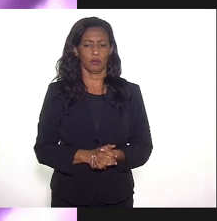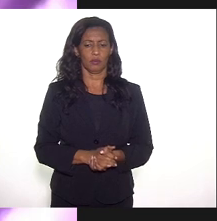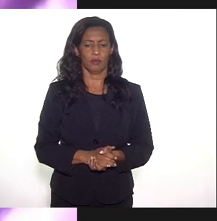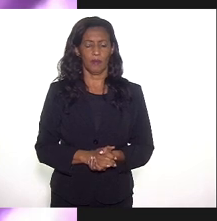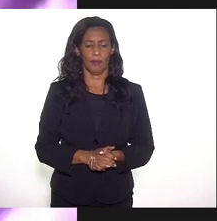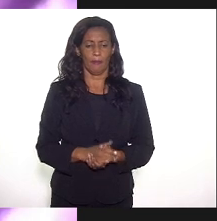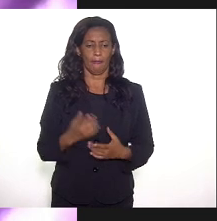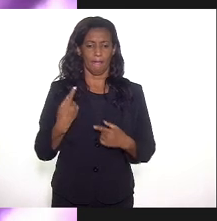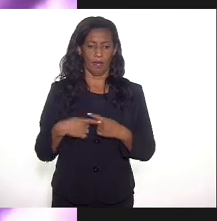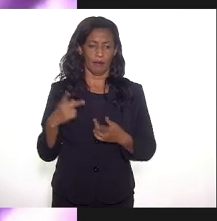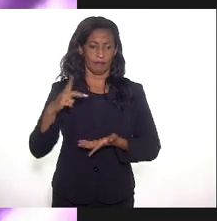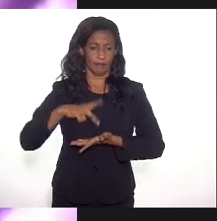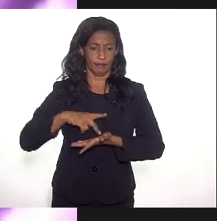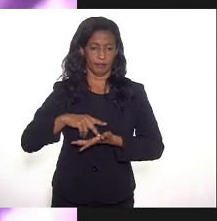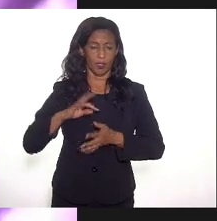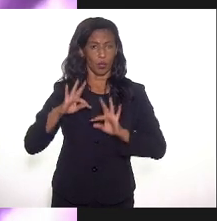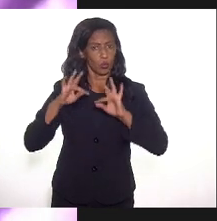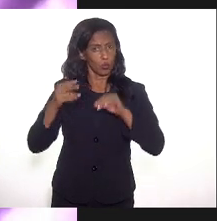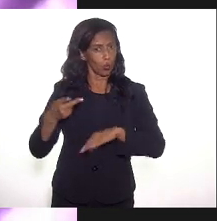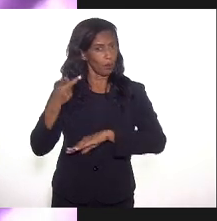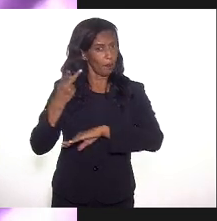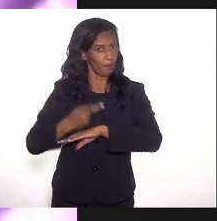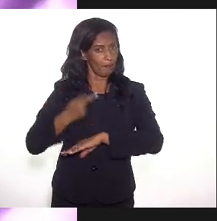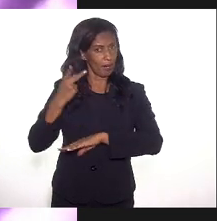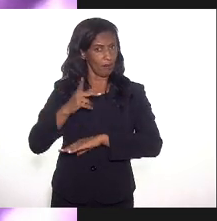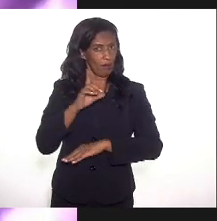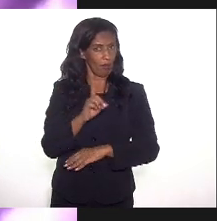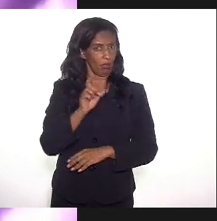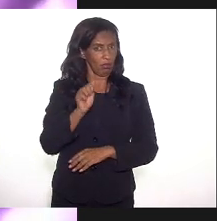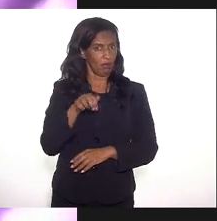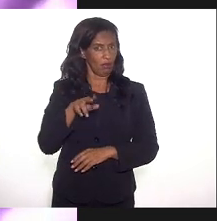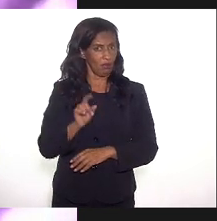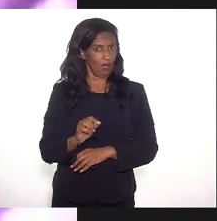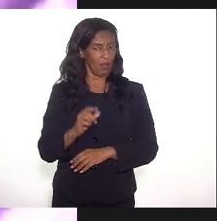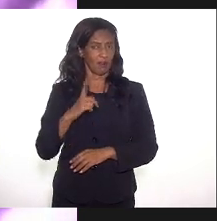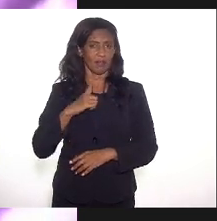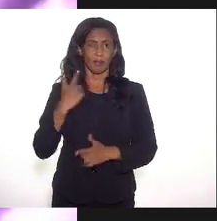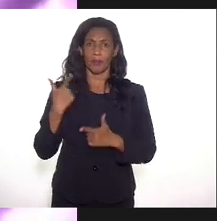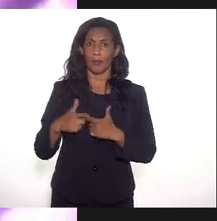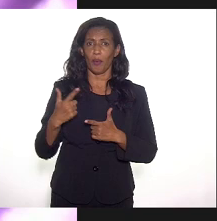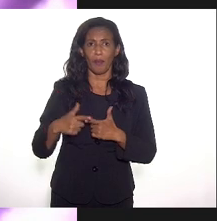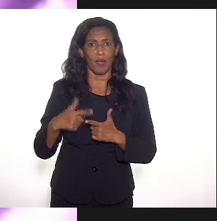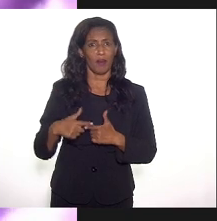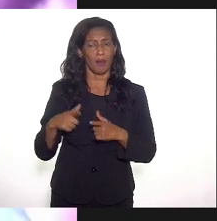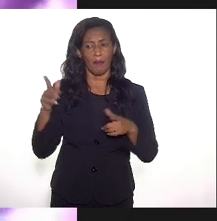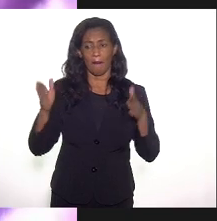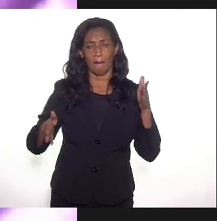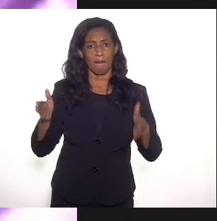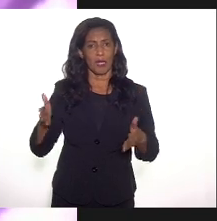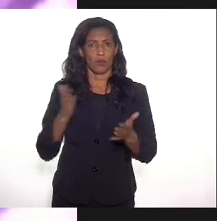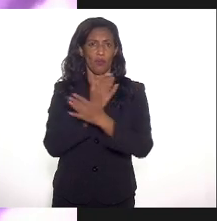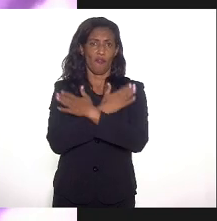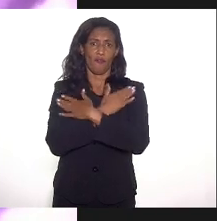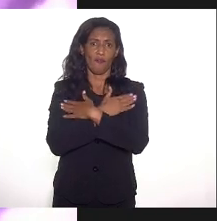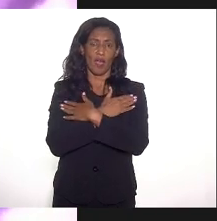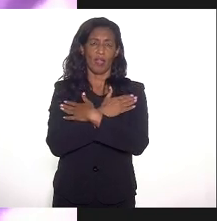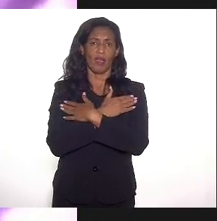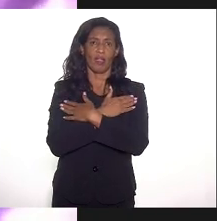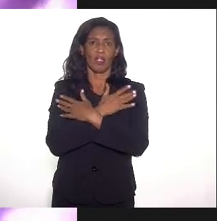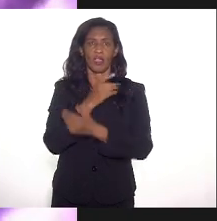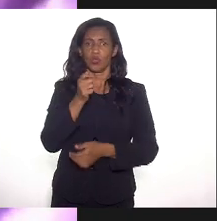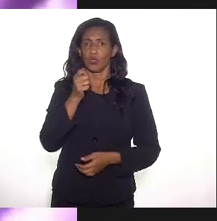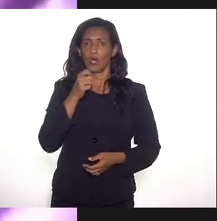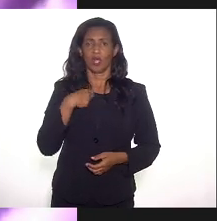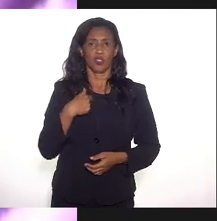Porque realmente todo prêmio da Andara a gente tem problema, porque está em recesso, a gente não consegue fazer uma